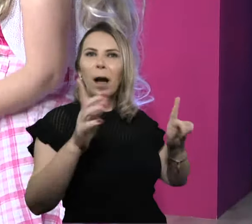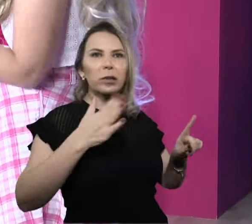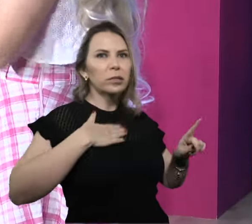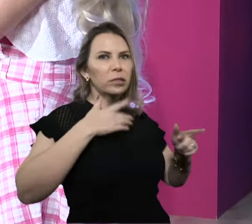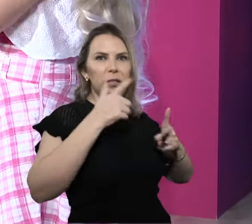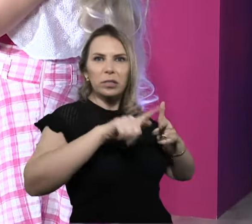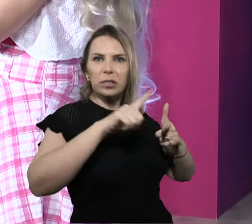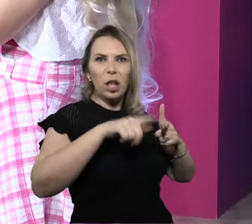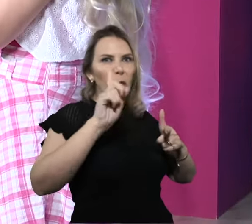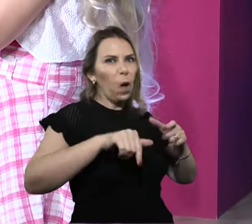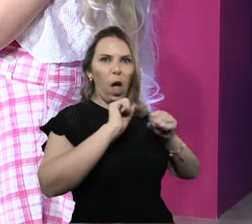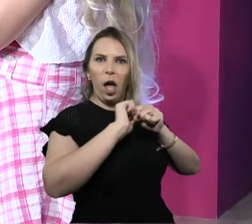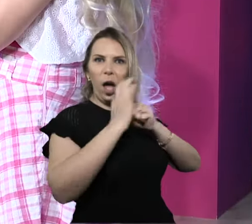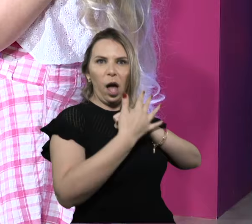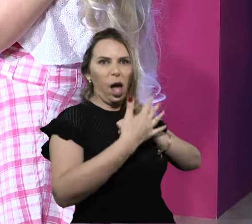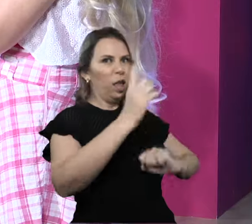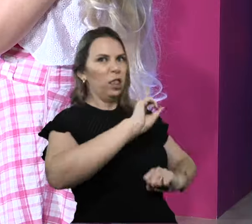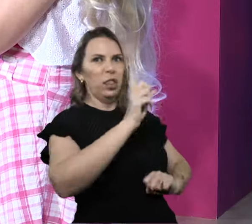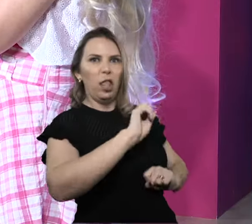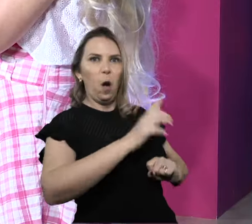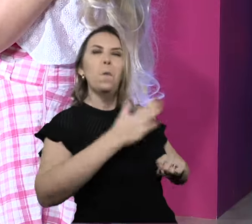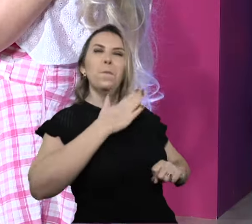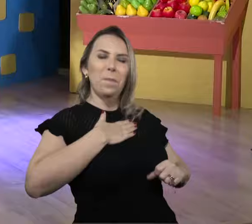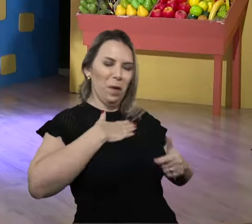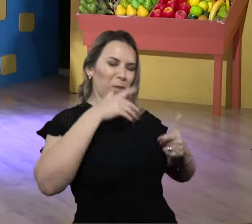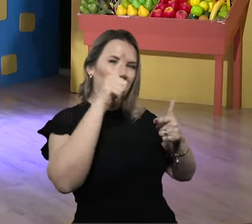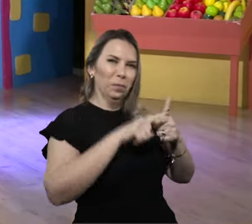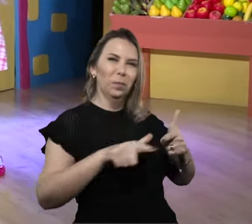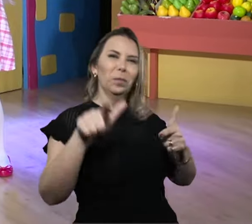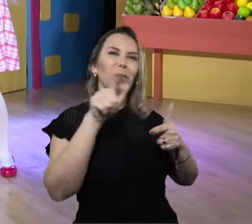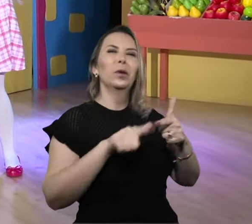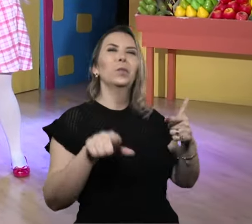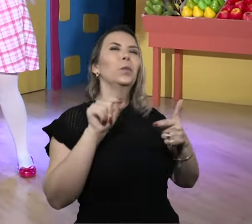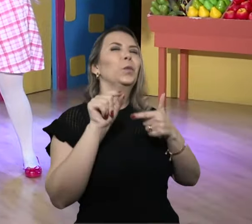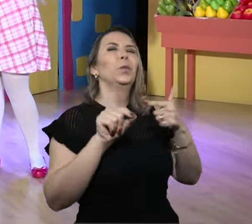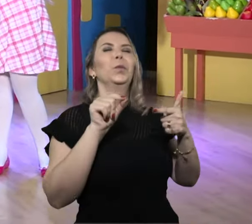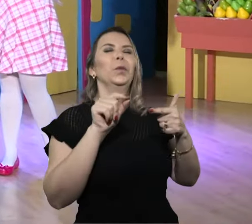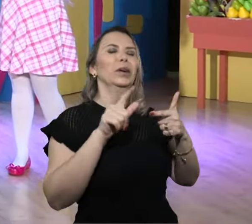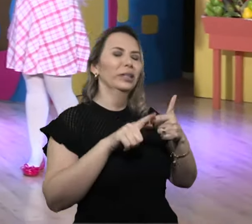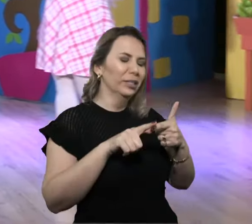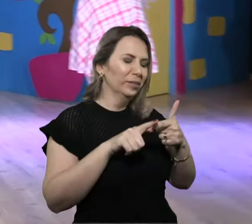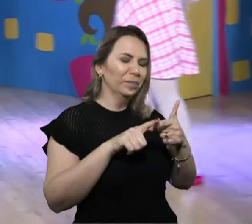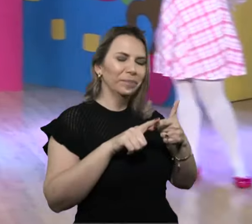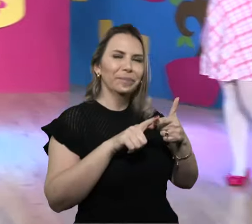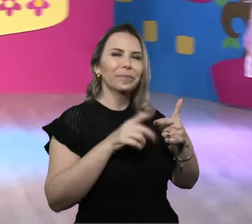mas o meu problema não é o coronavírus, não. Não? O meu problema...